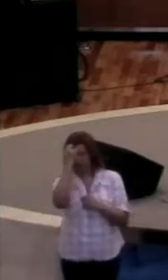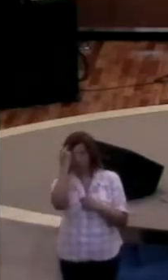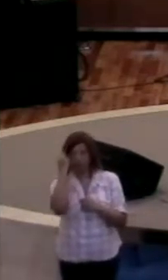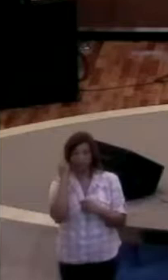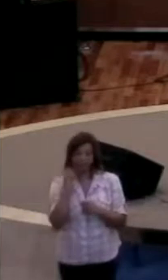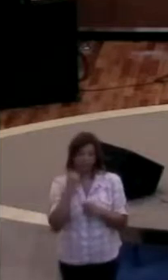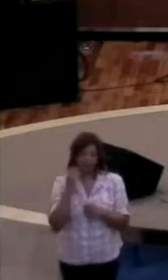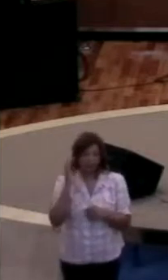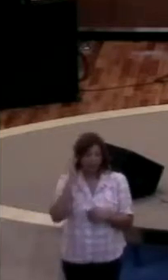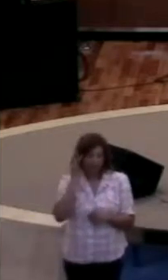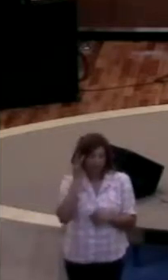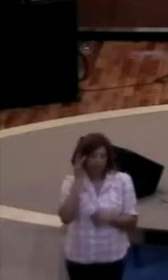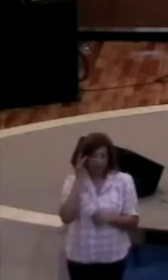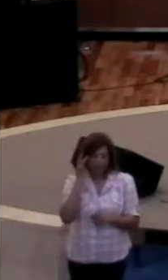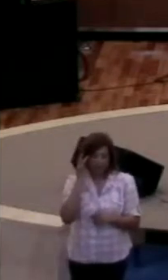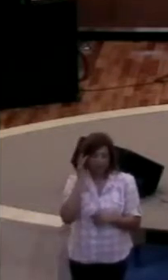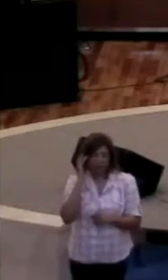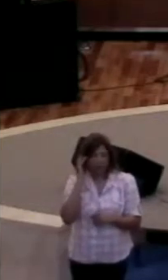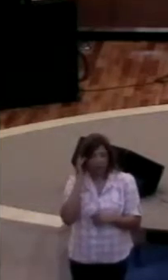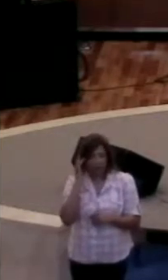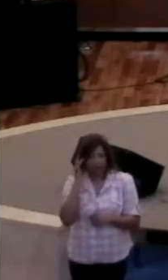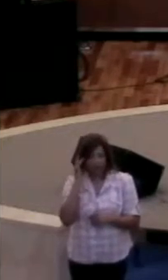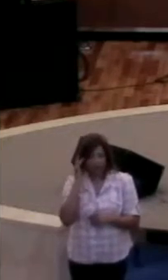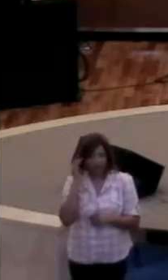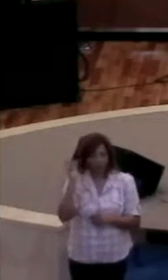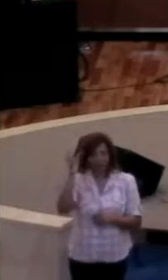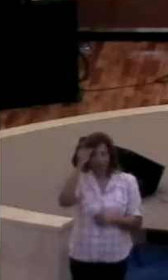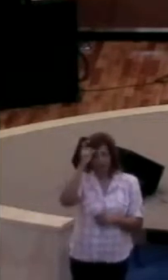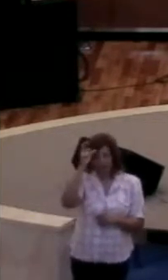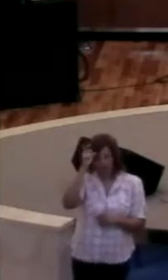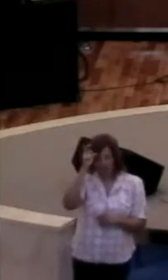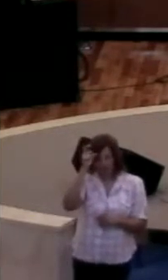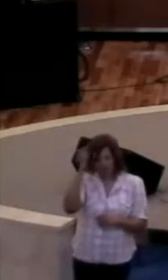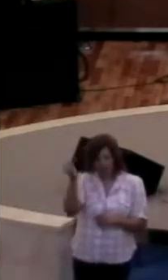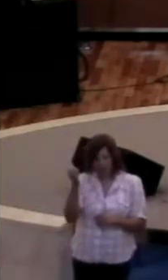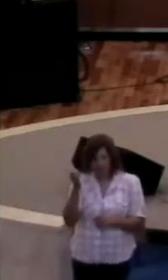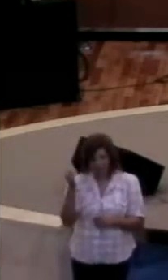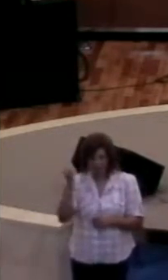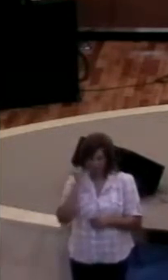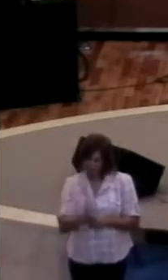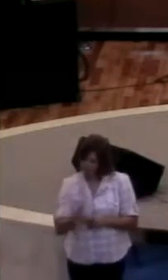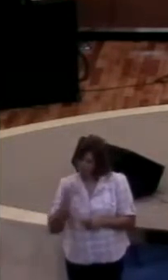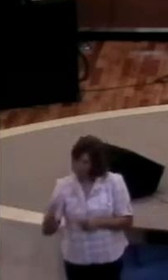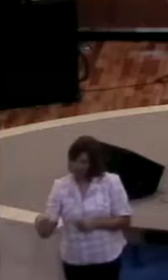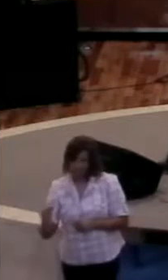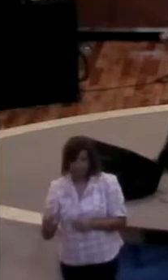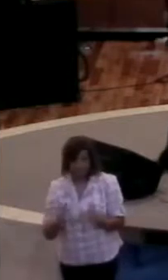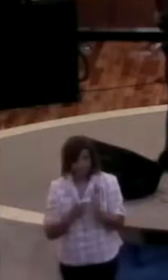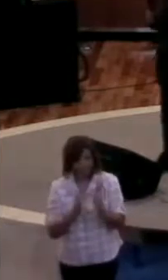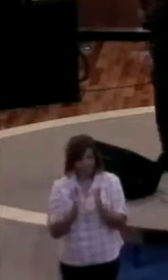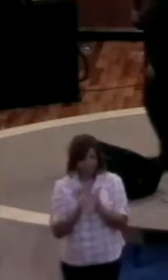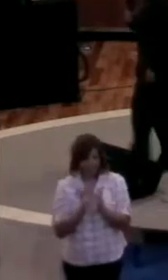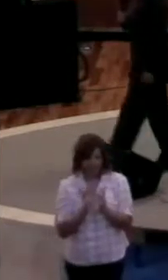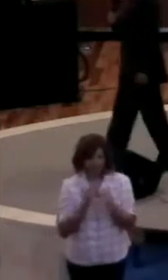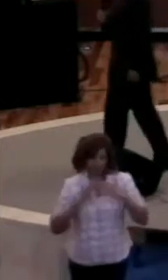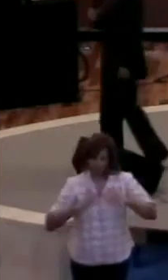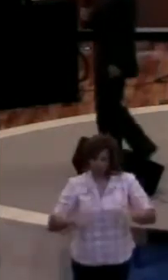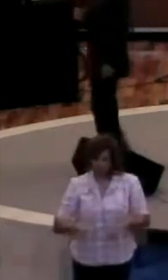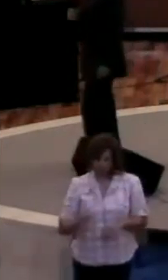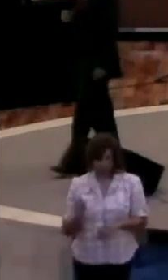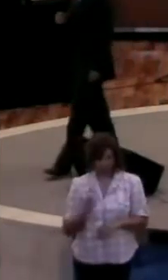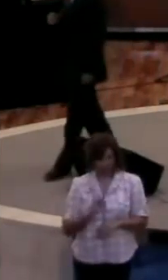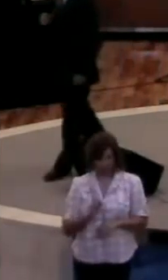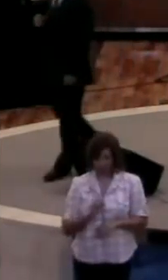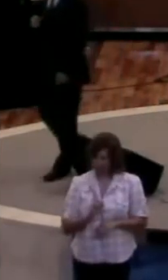você acha? Você acha que o diabo que queria matar Jesus, você acha que ele ficou tranquilo, foi para onde, deixa para lá?